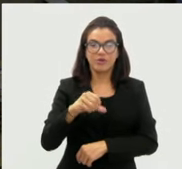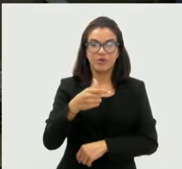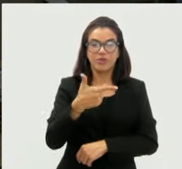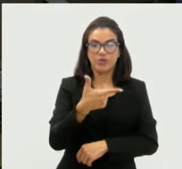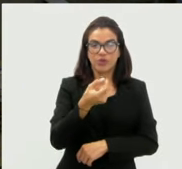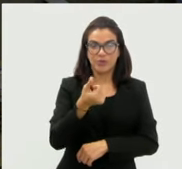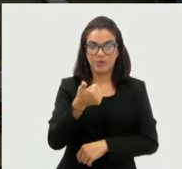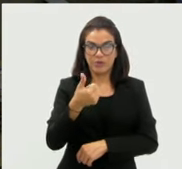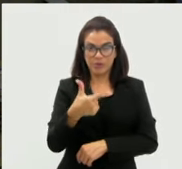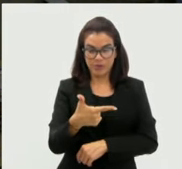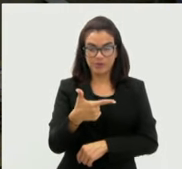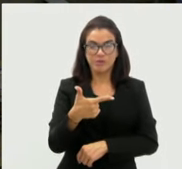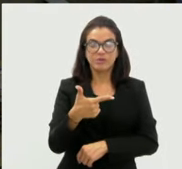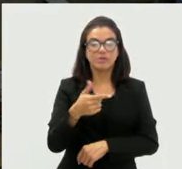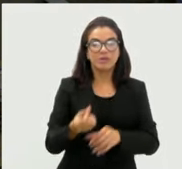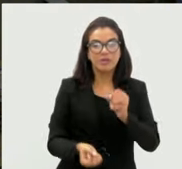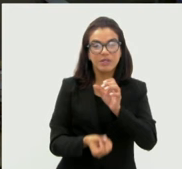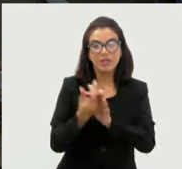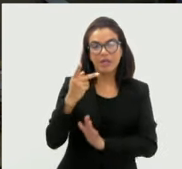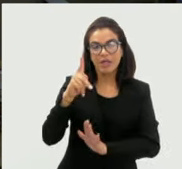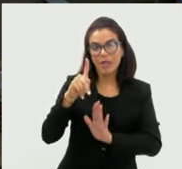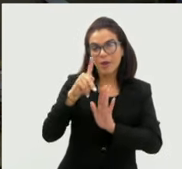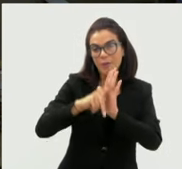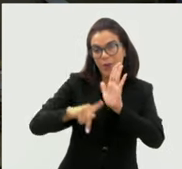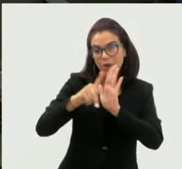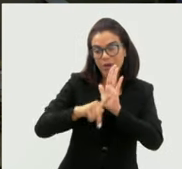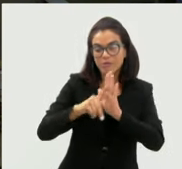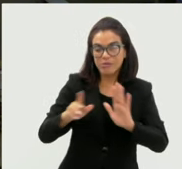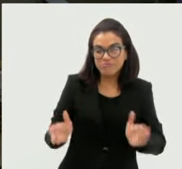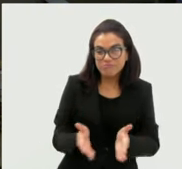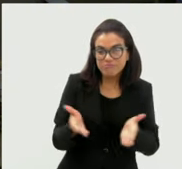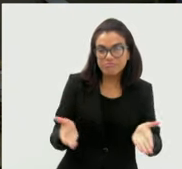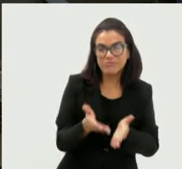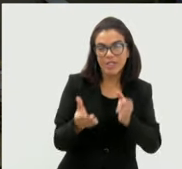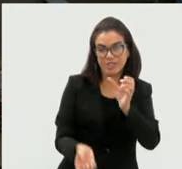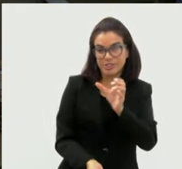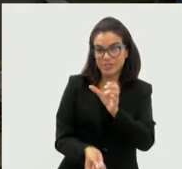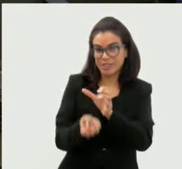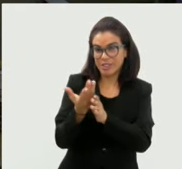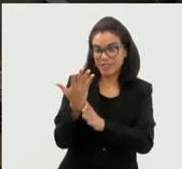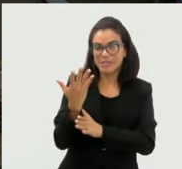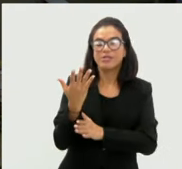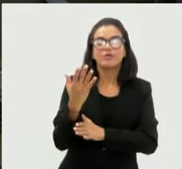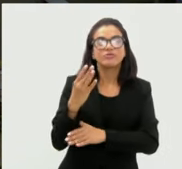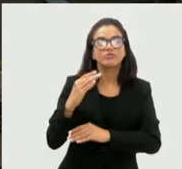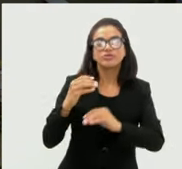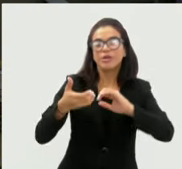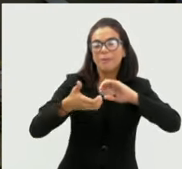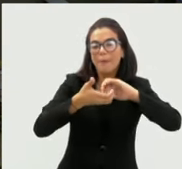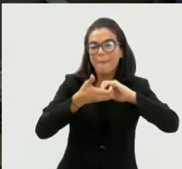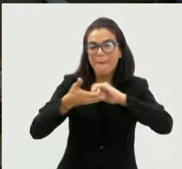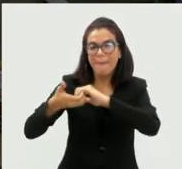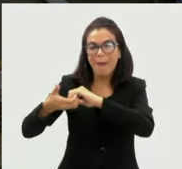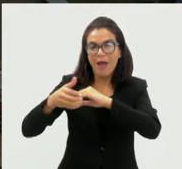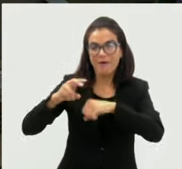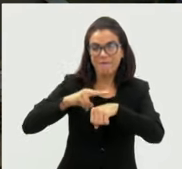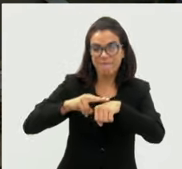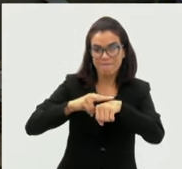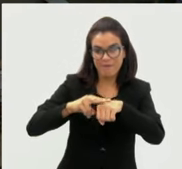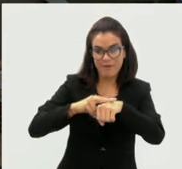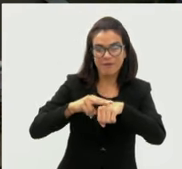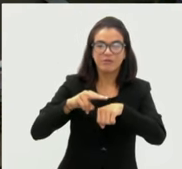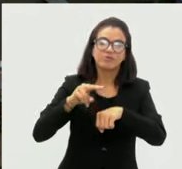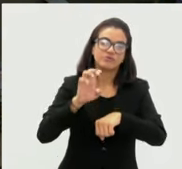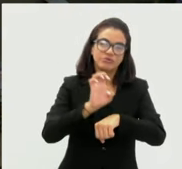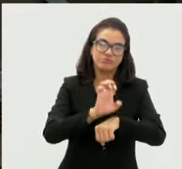6.349/2012, para criar o programa de incentivo à instalação de telhados verdes nos municípios do Estado do Rio de